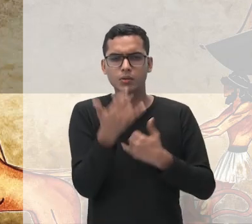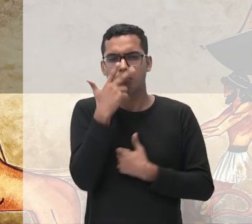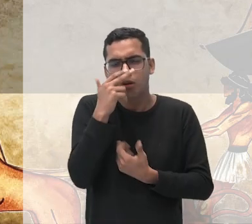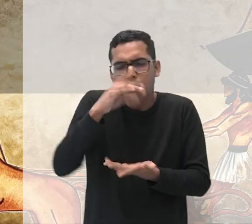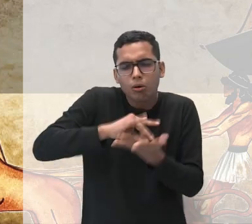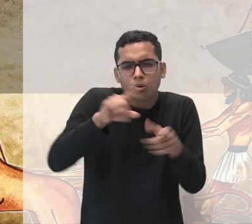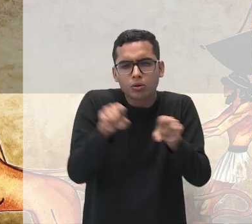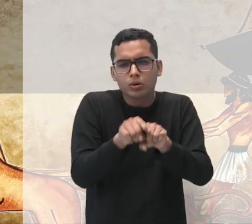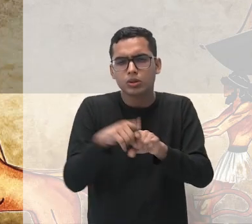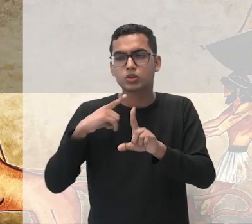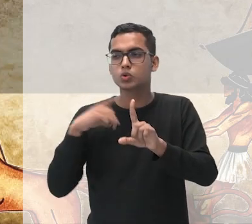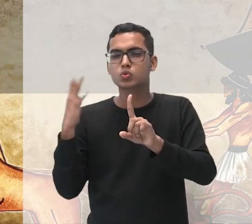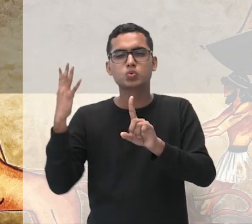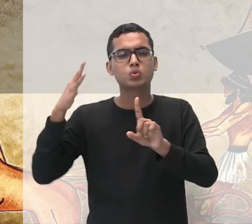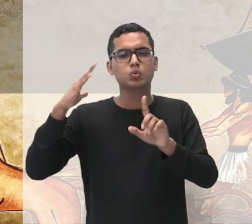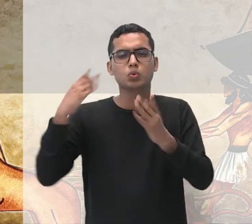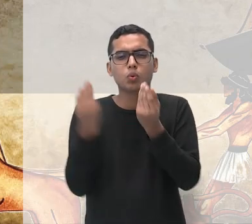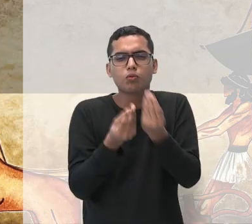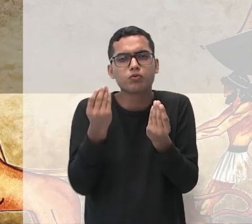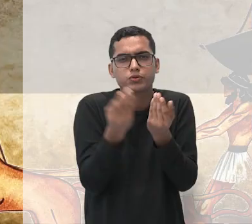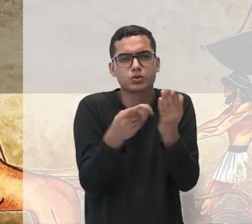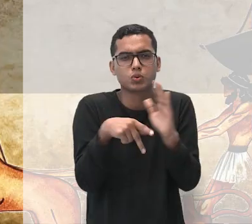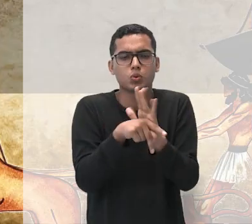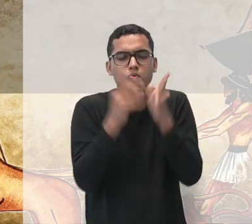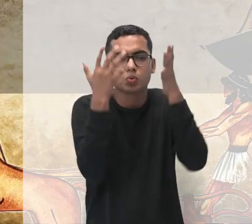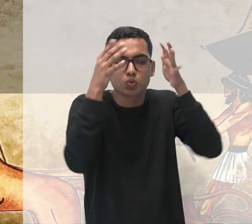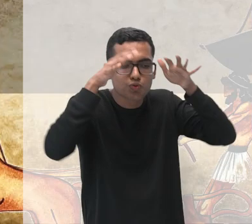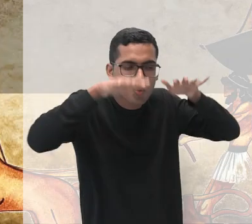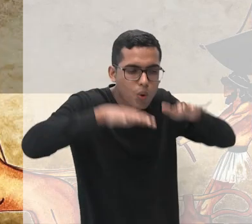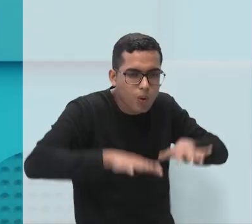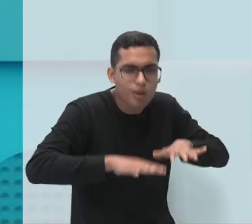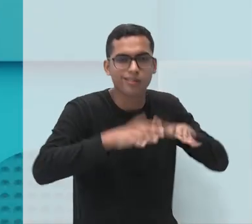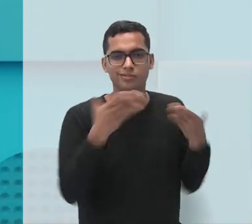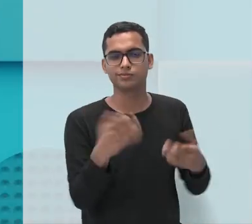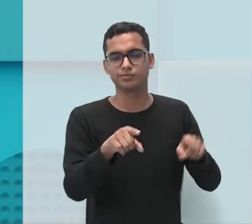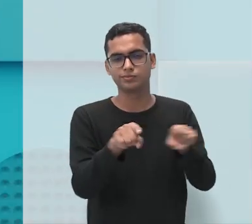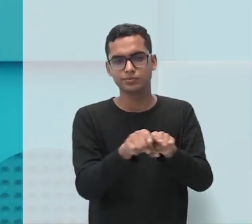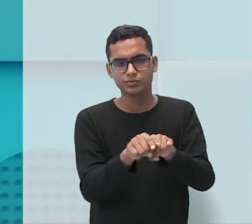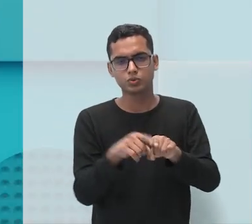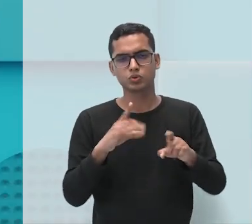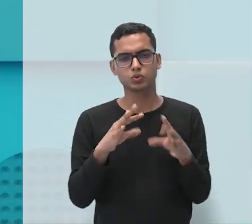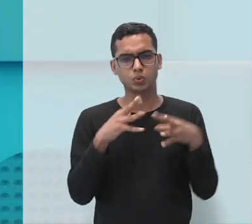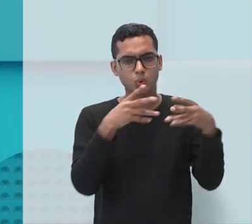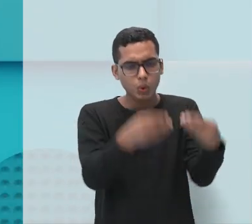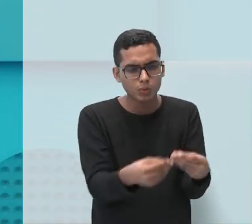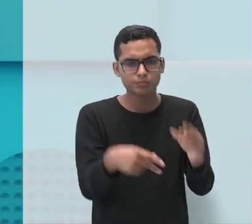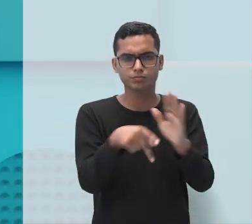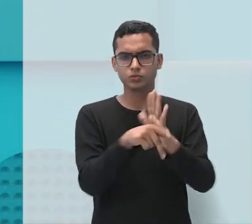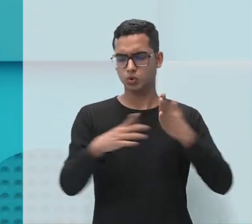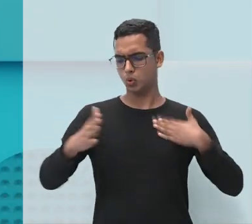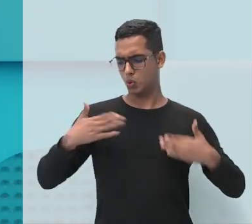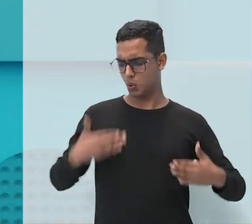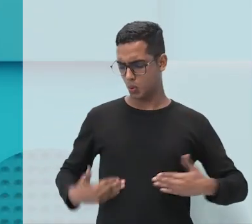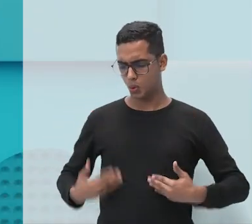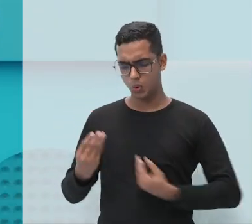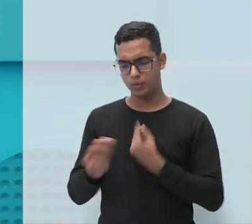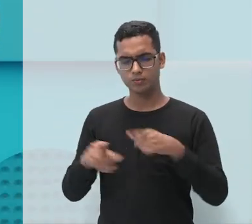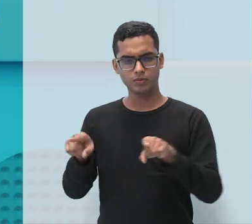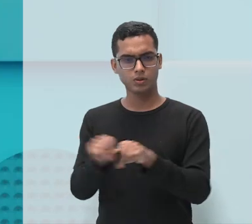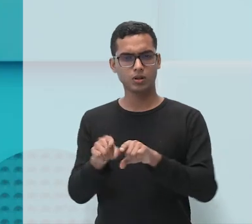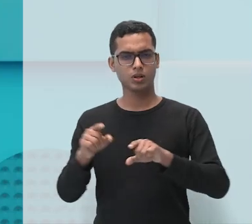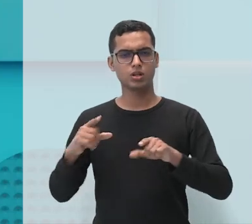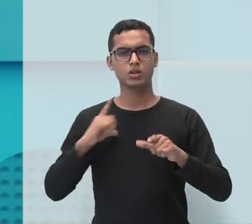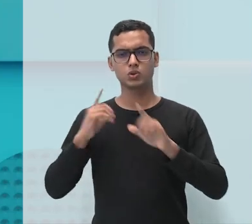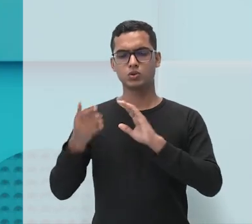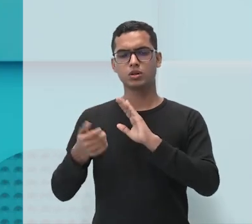considerado uma heresia. Então tudo que estava ali relacionado, o envolvimento do corpo, a dança, a ginástica,